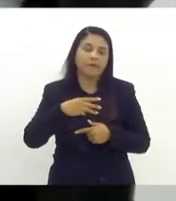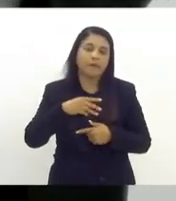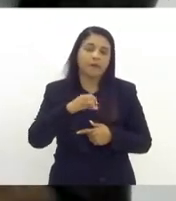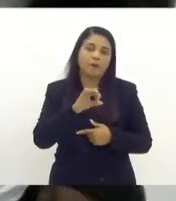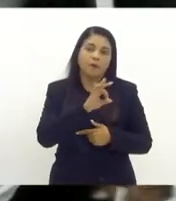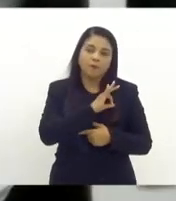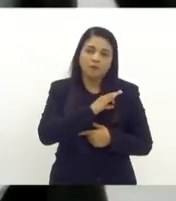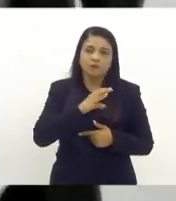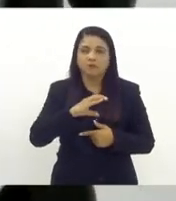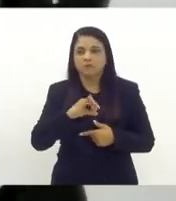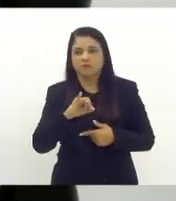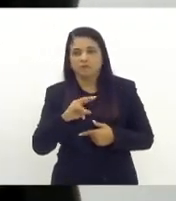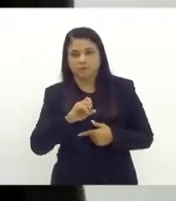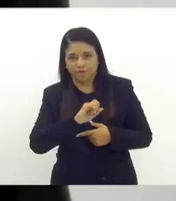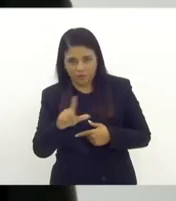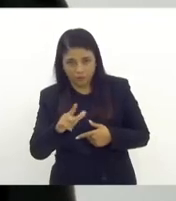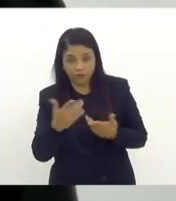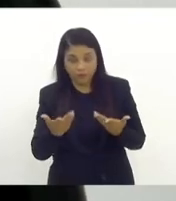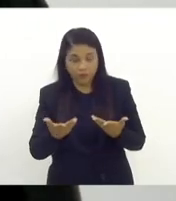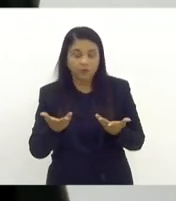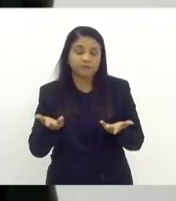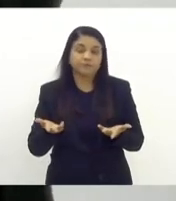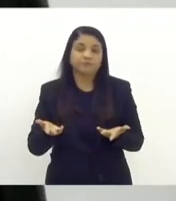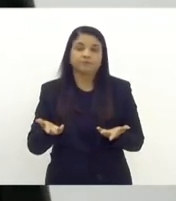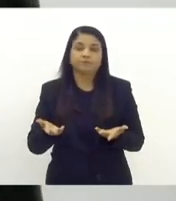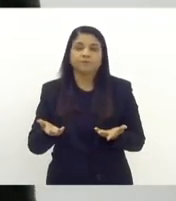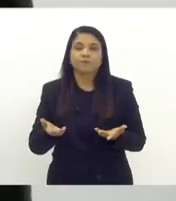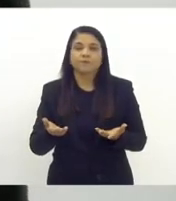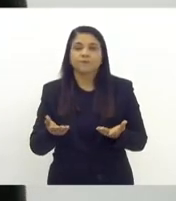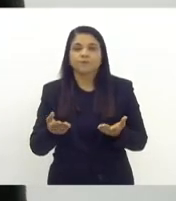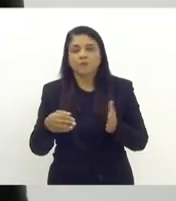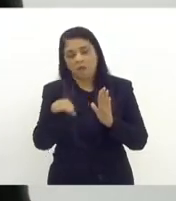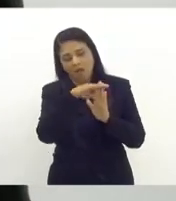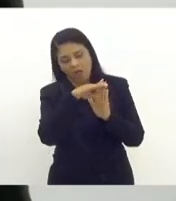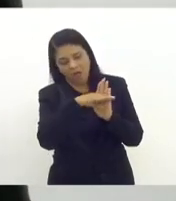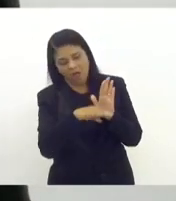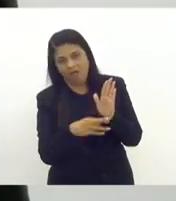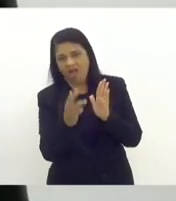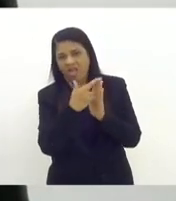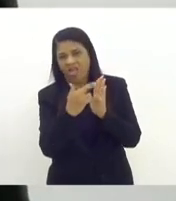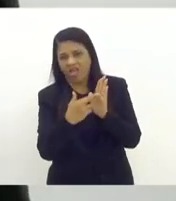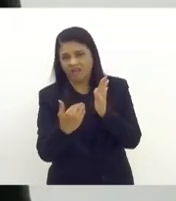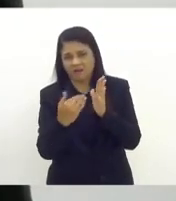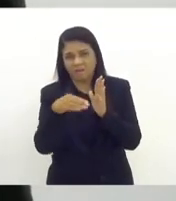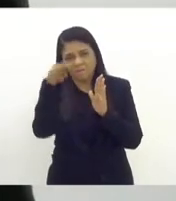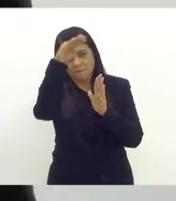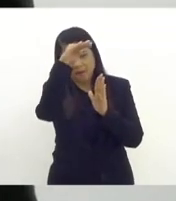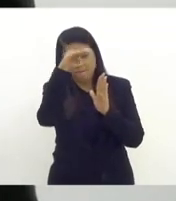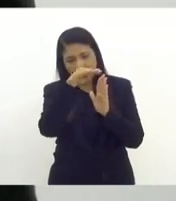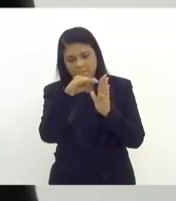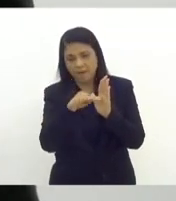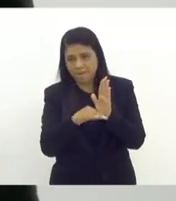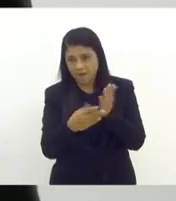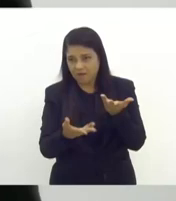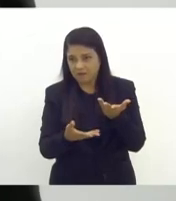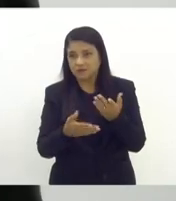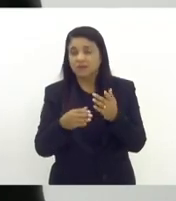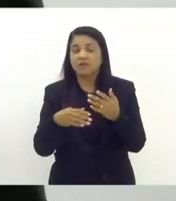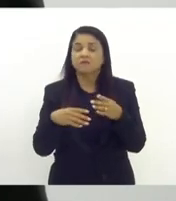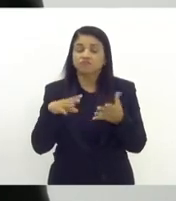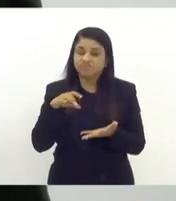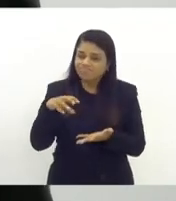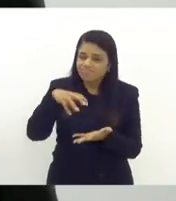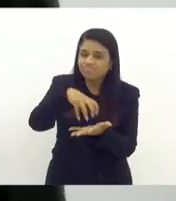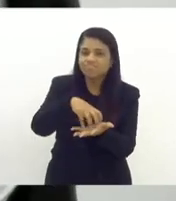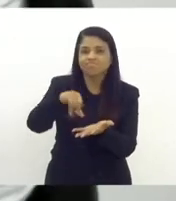tá legal tá legal então acho que é muito boa essa ideia centralizar tudo no órgão da Polícia Civil mas a gente